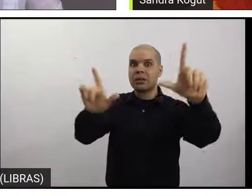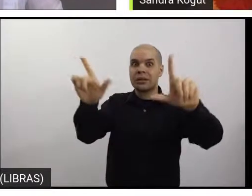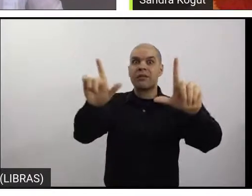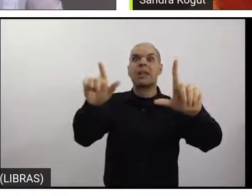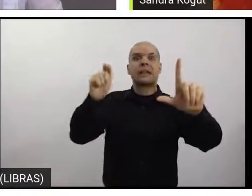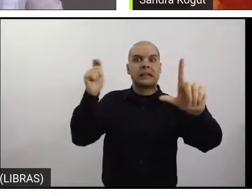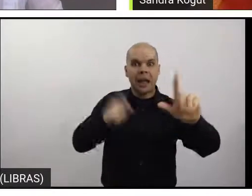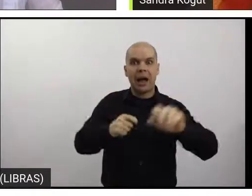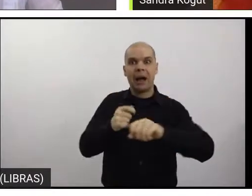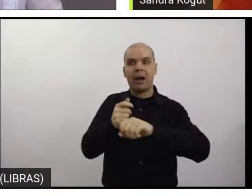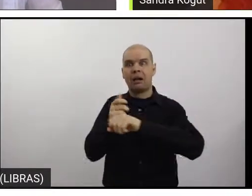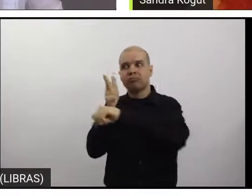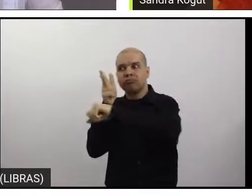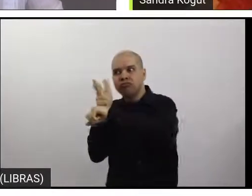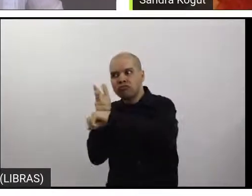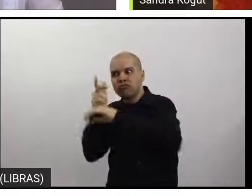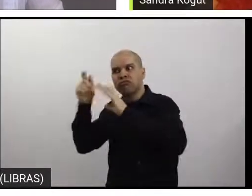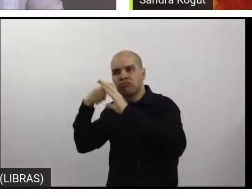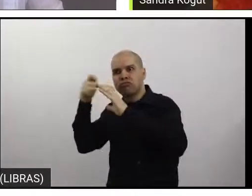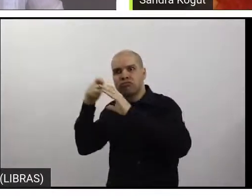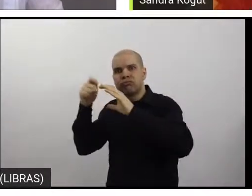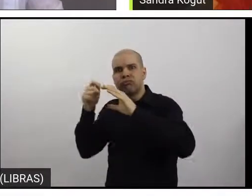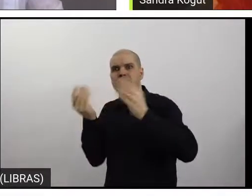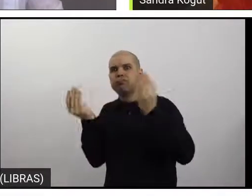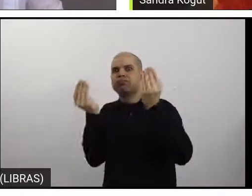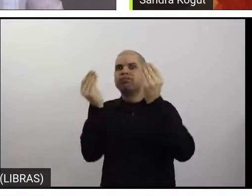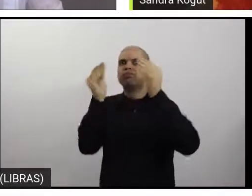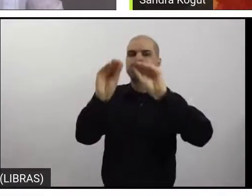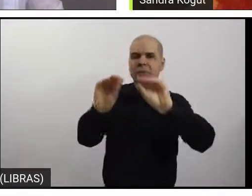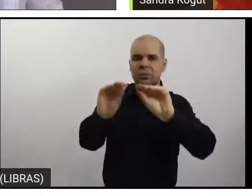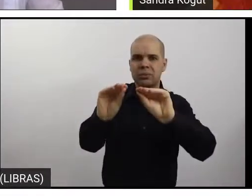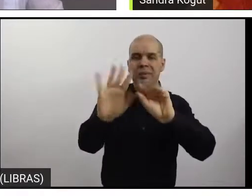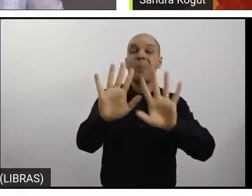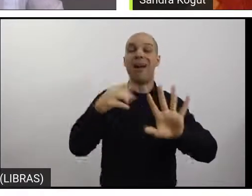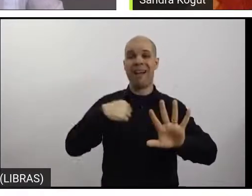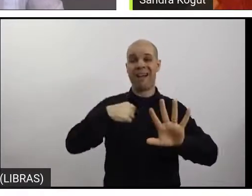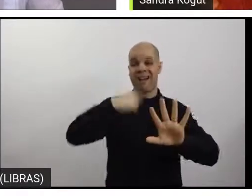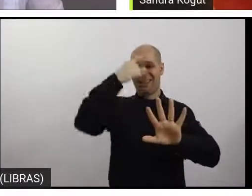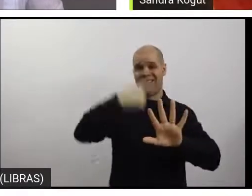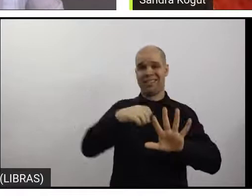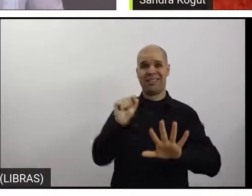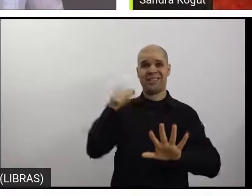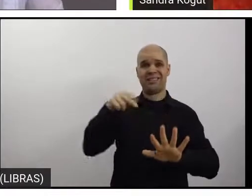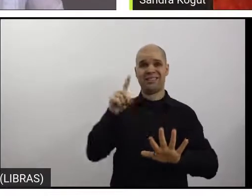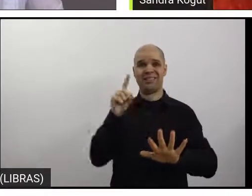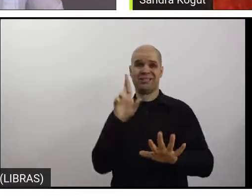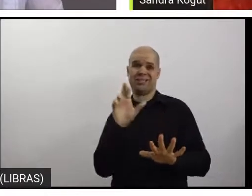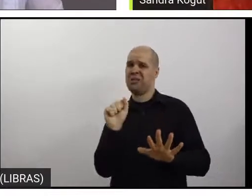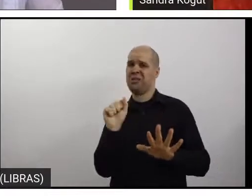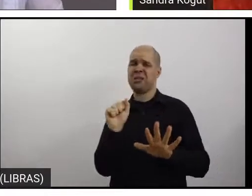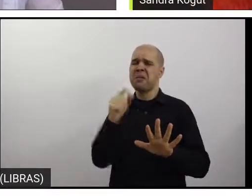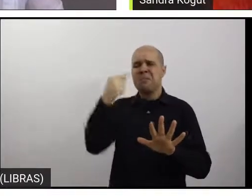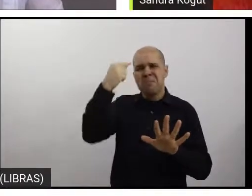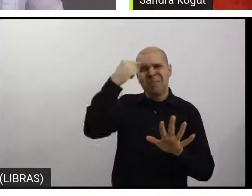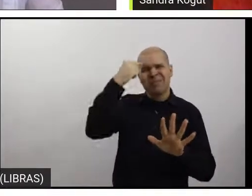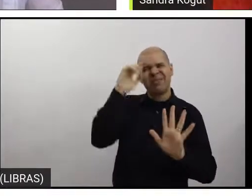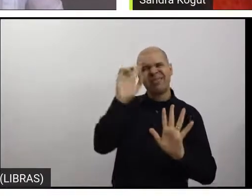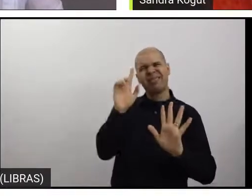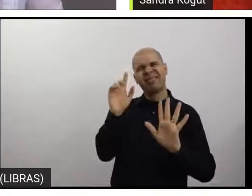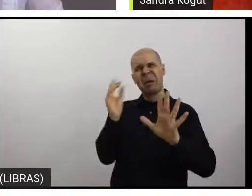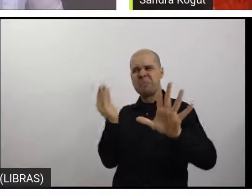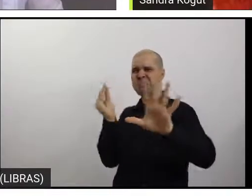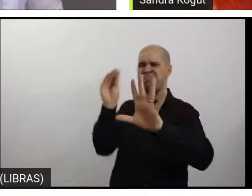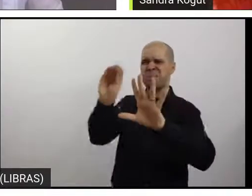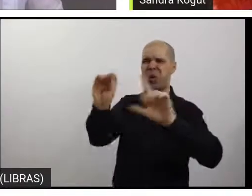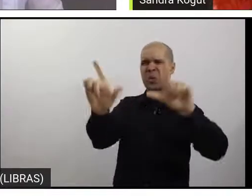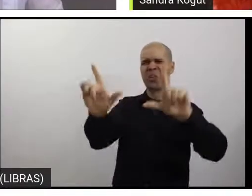eu me lembro que eu achava que não, que a televisão era outra coisa. É, e todo o meu trabalho assim, dos